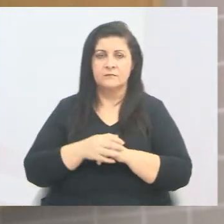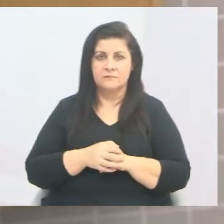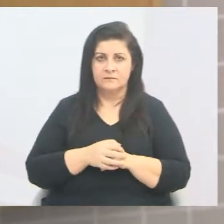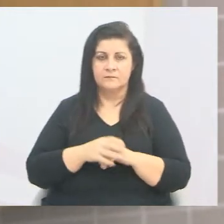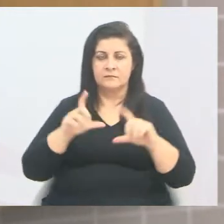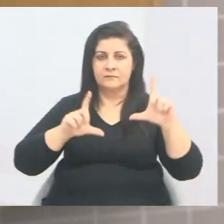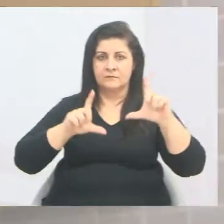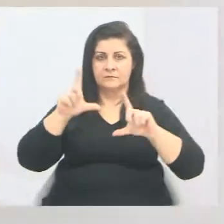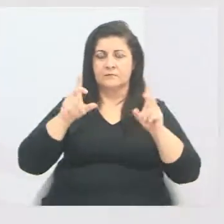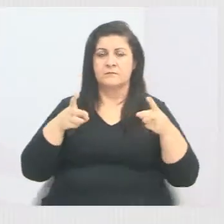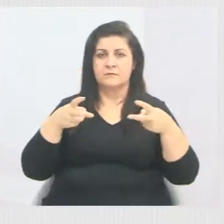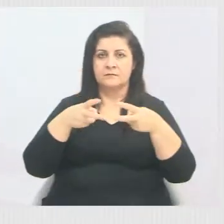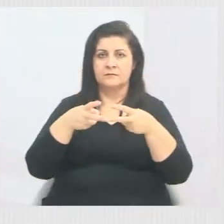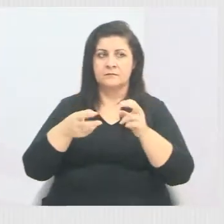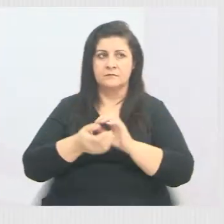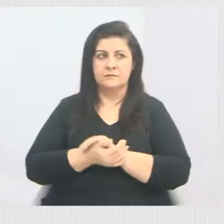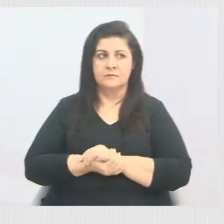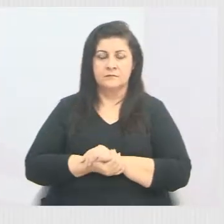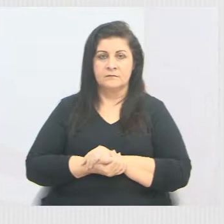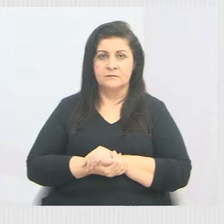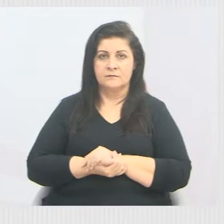TV Câmara.